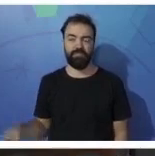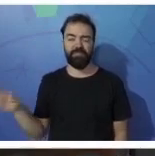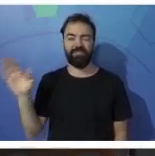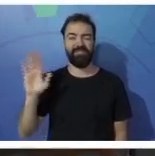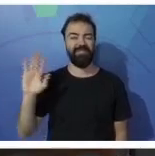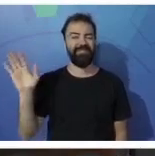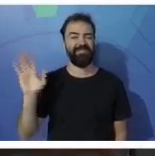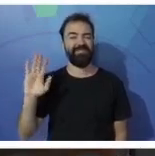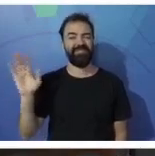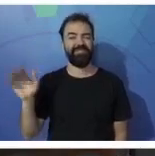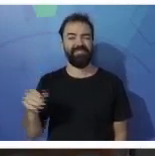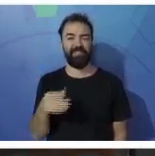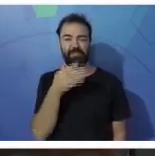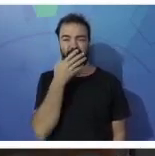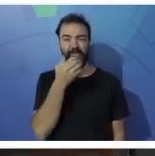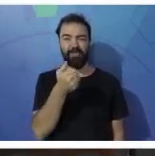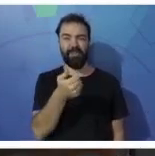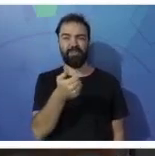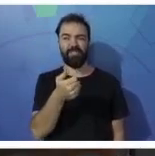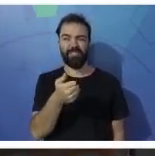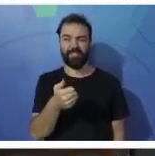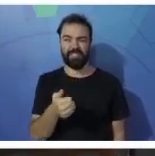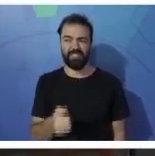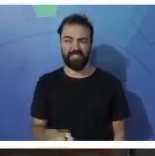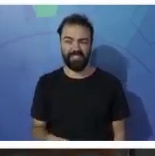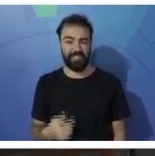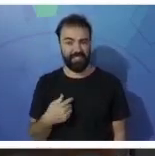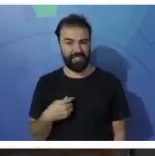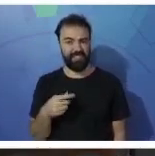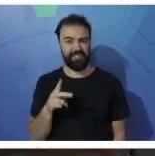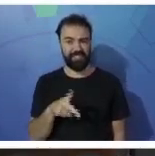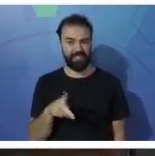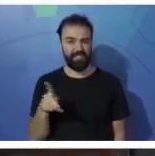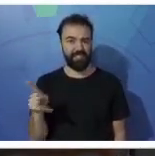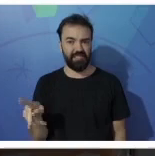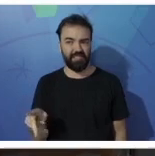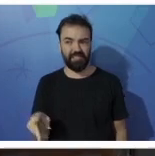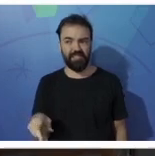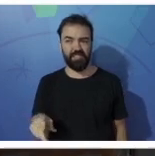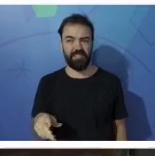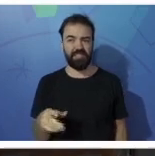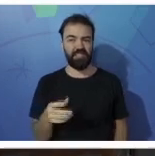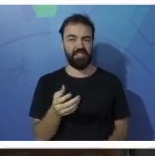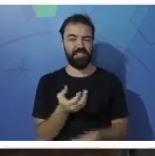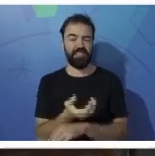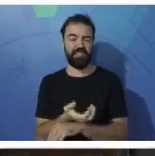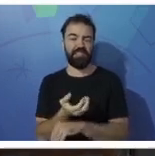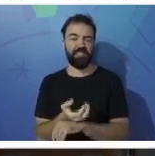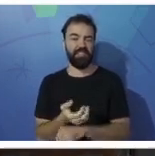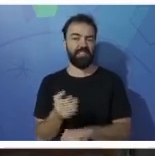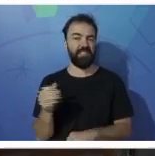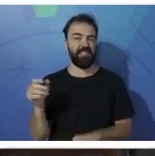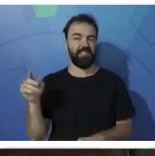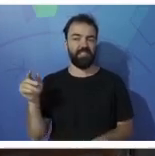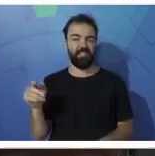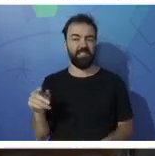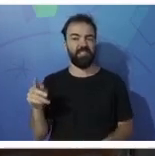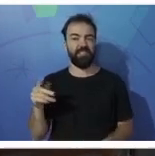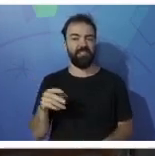Olá, crianças, tudo bem com vocês? Sou a professora Michele. Nós vamos para a nossa aula